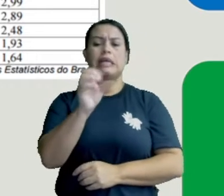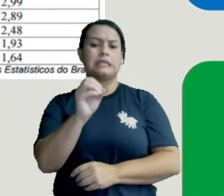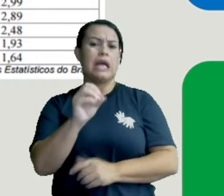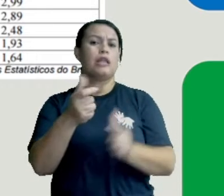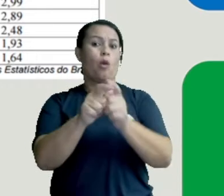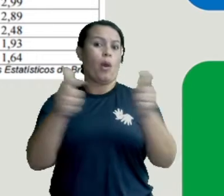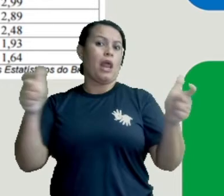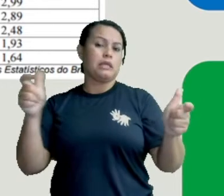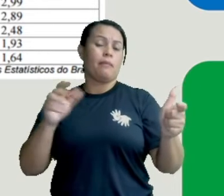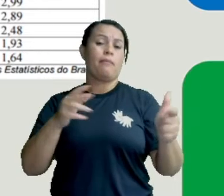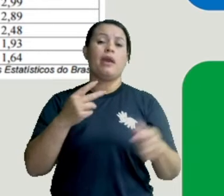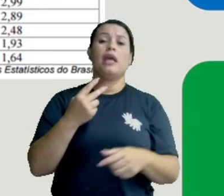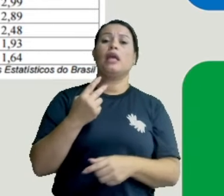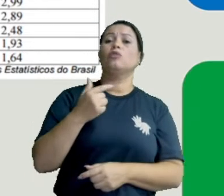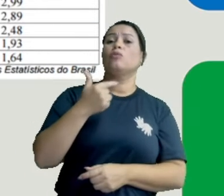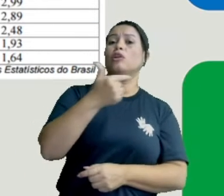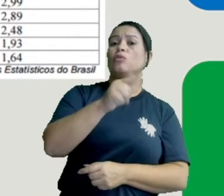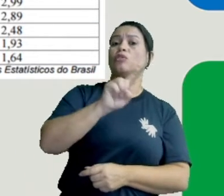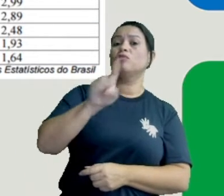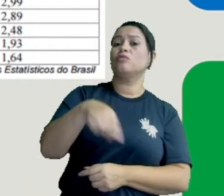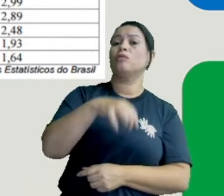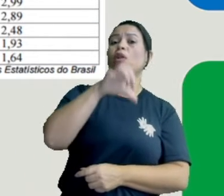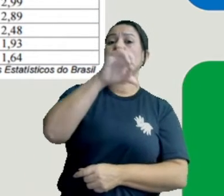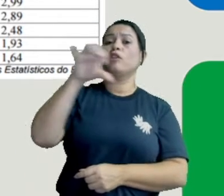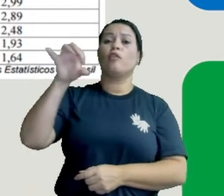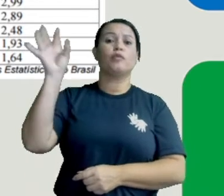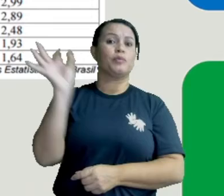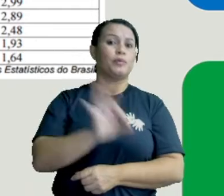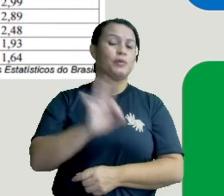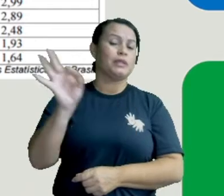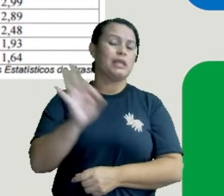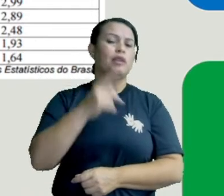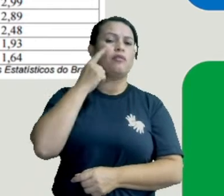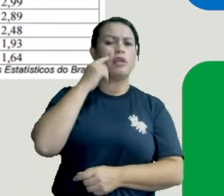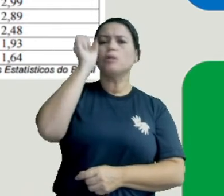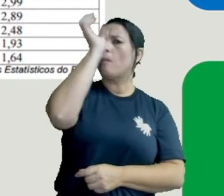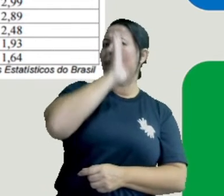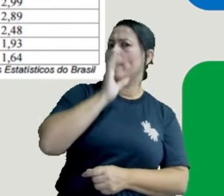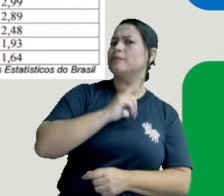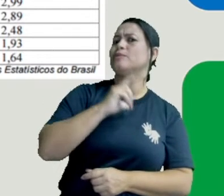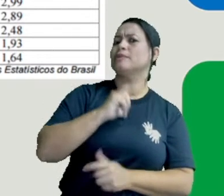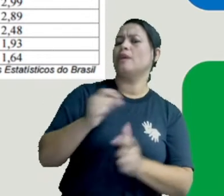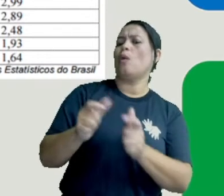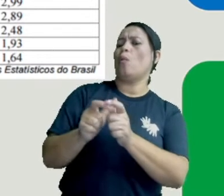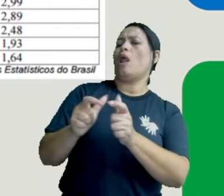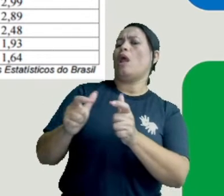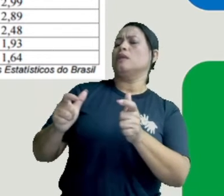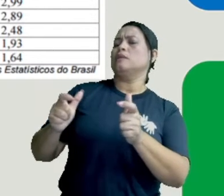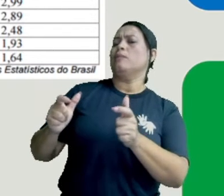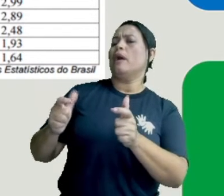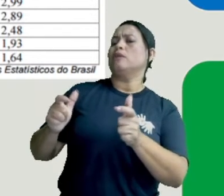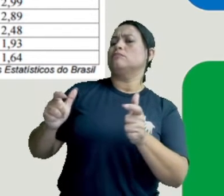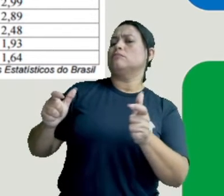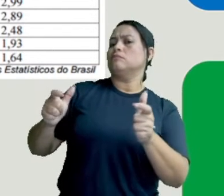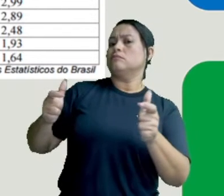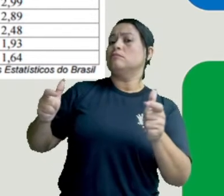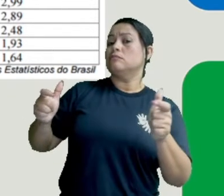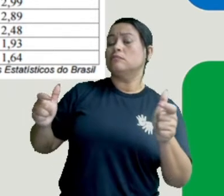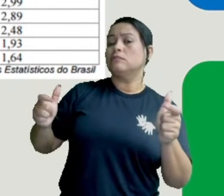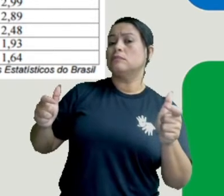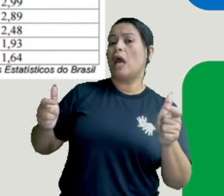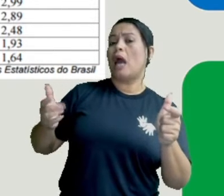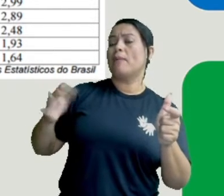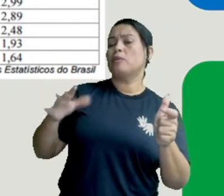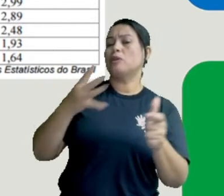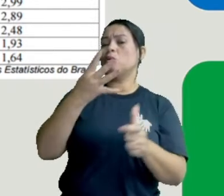chegou a 2,99%. Tá? Então o Brasil tinha um crescimento pequeno, começou a aumentar, sobretudo na década